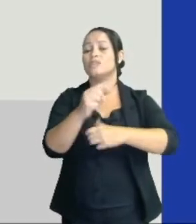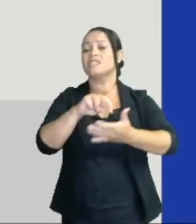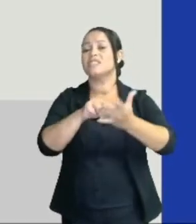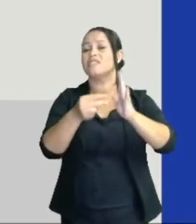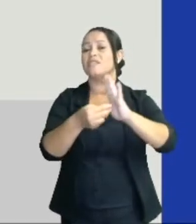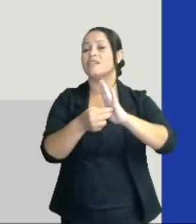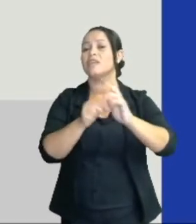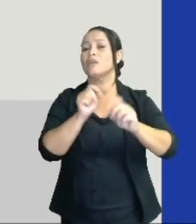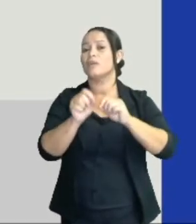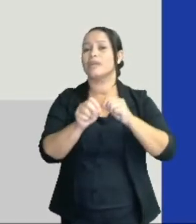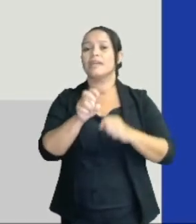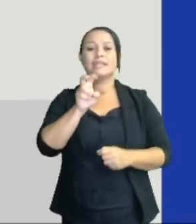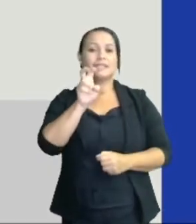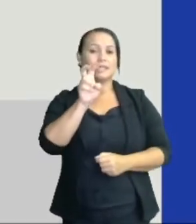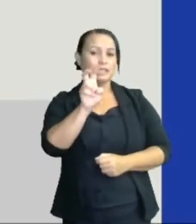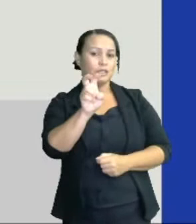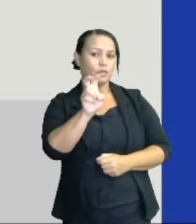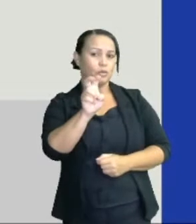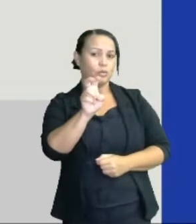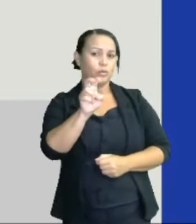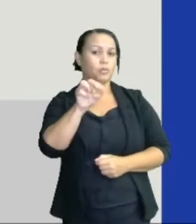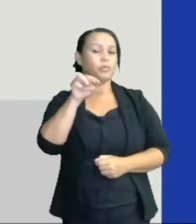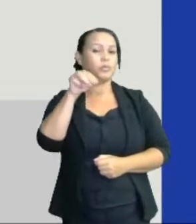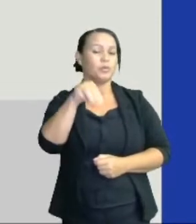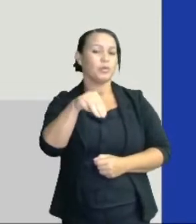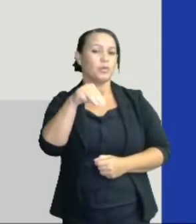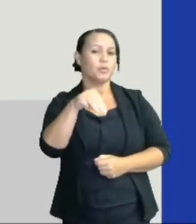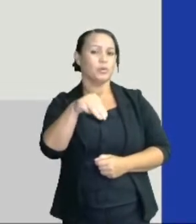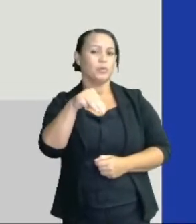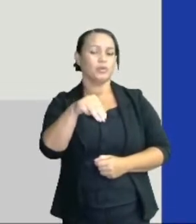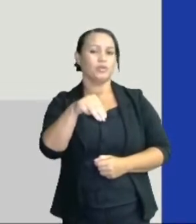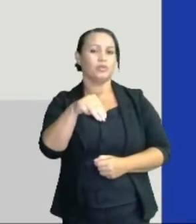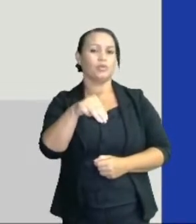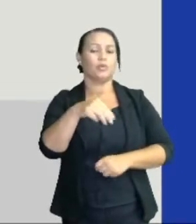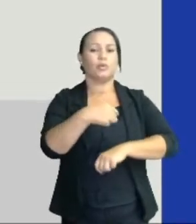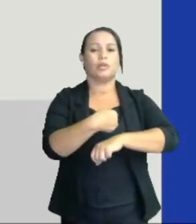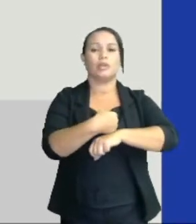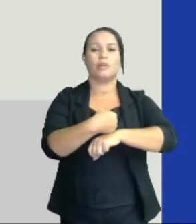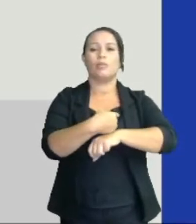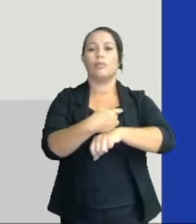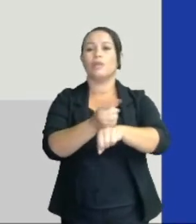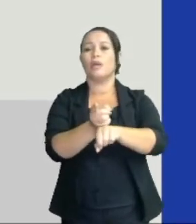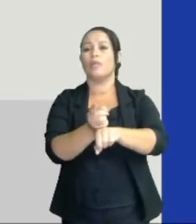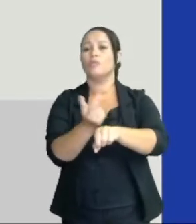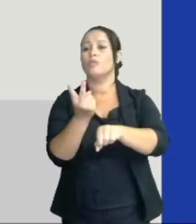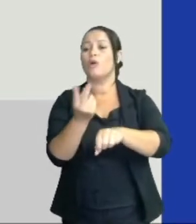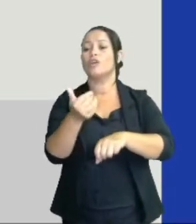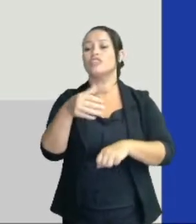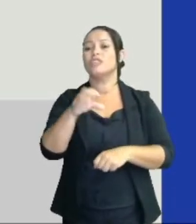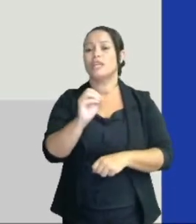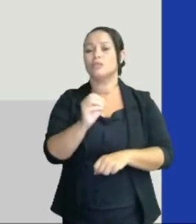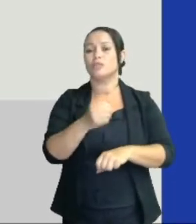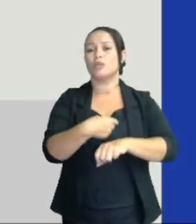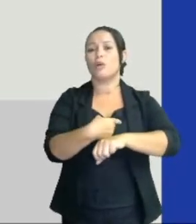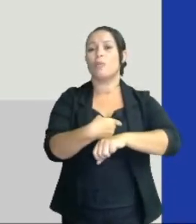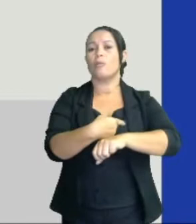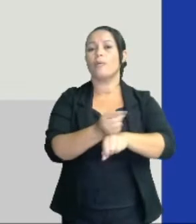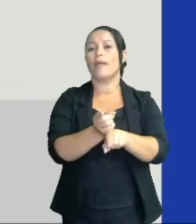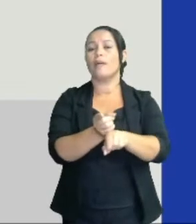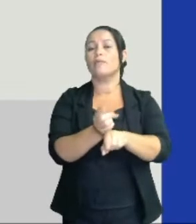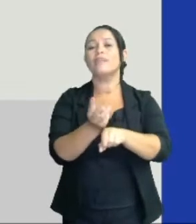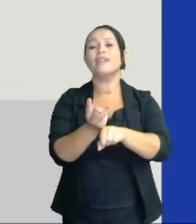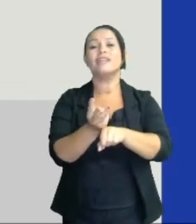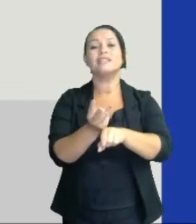está indicando 5 minutos. Quando apontar para o 2, 10 minutos. Quando apontar